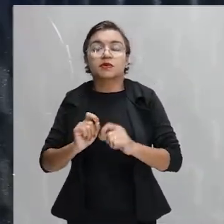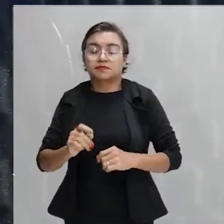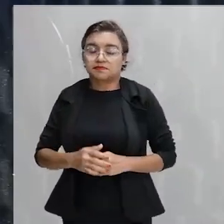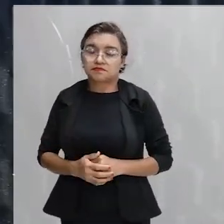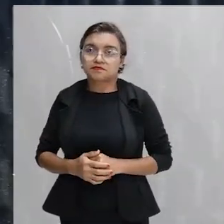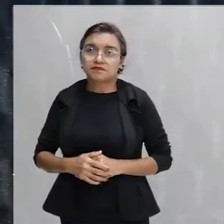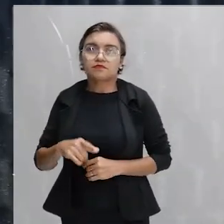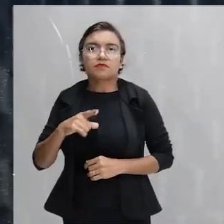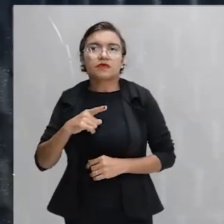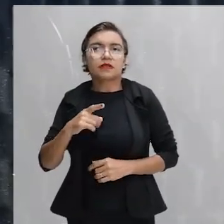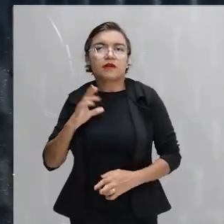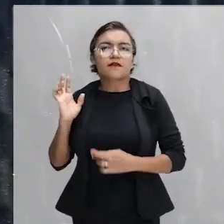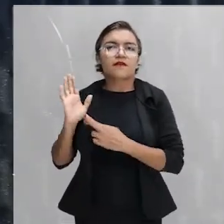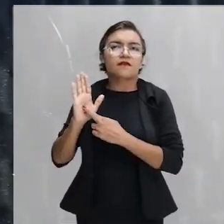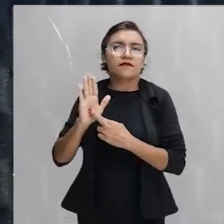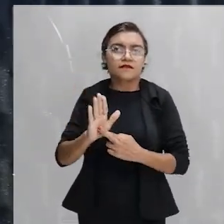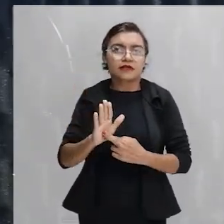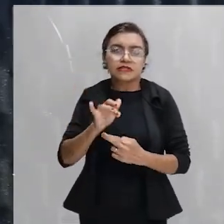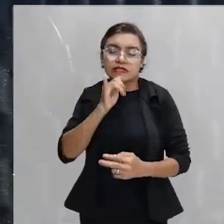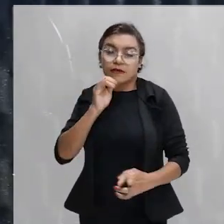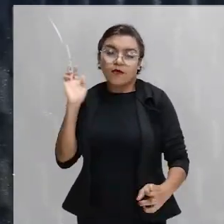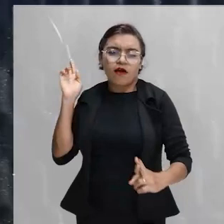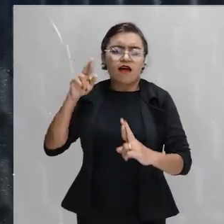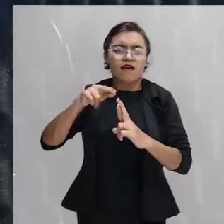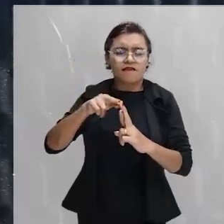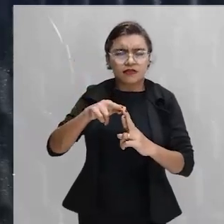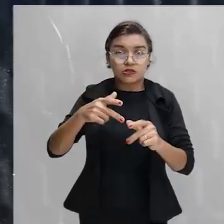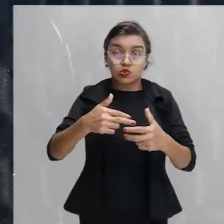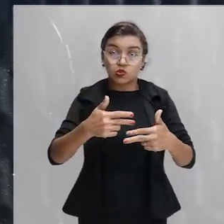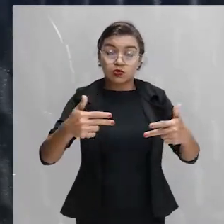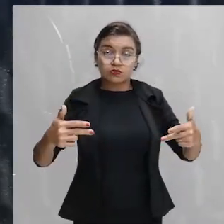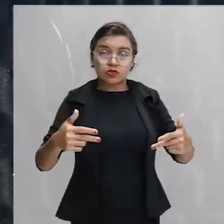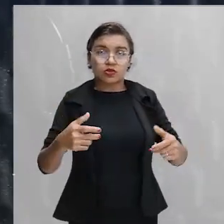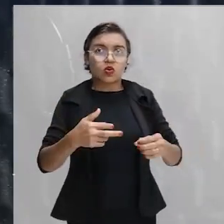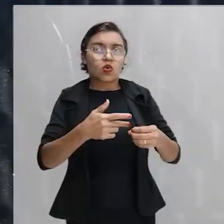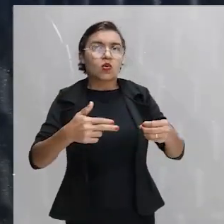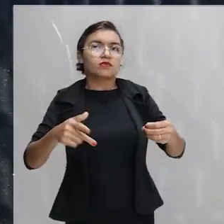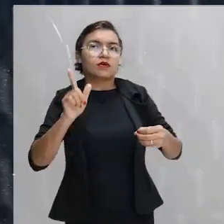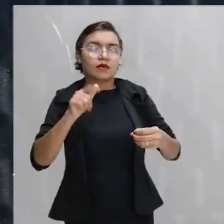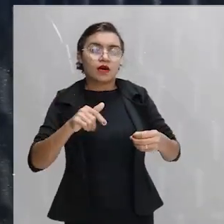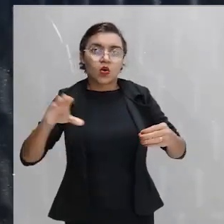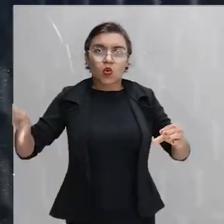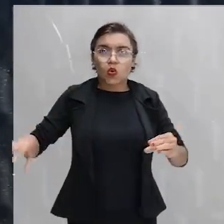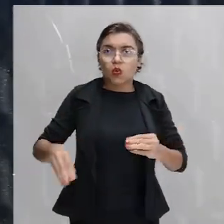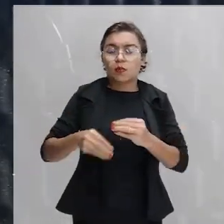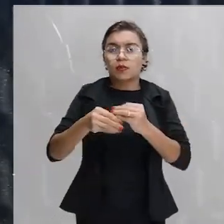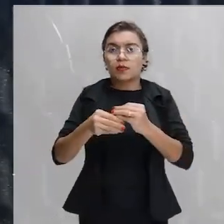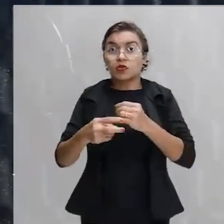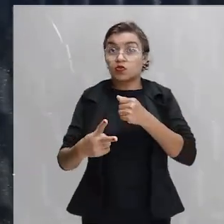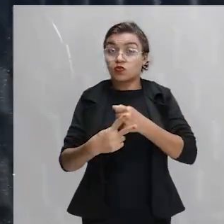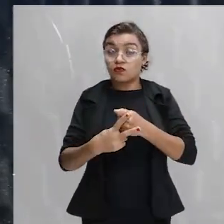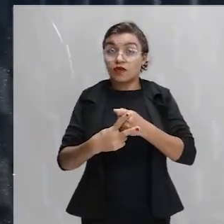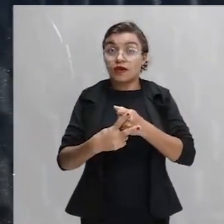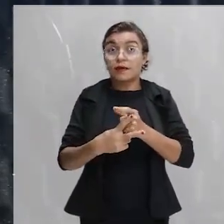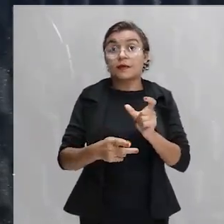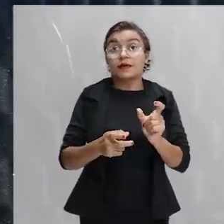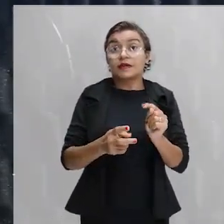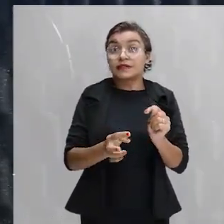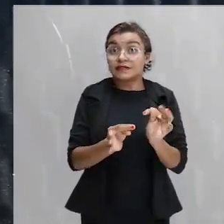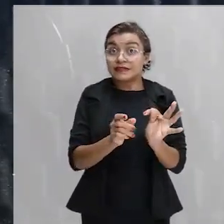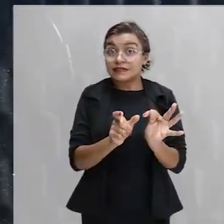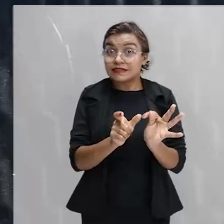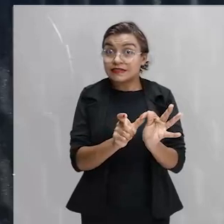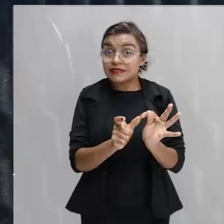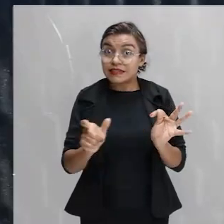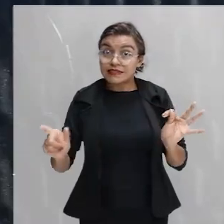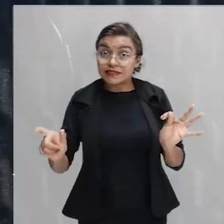de fazer referência ao objeto. O que é o objeto? É o complemento do verbo transitivo.